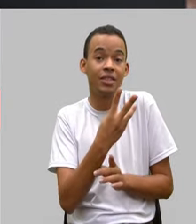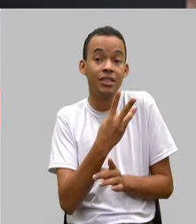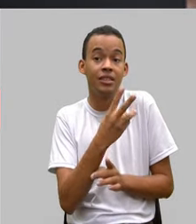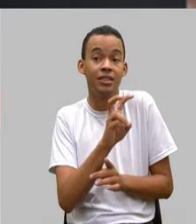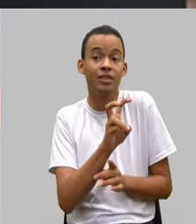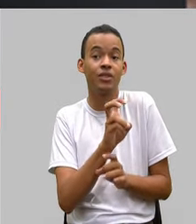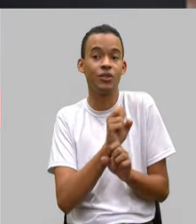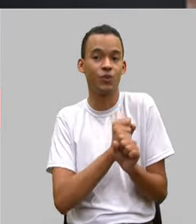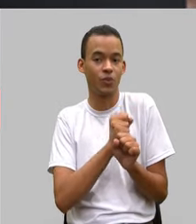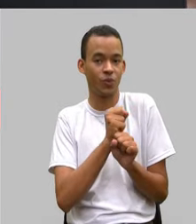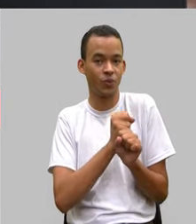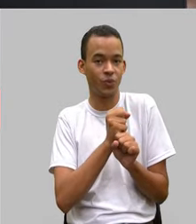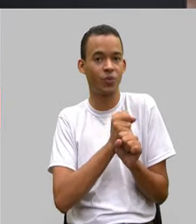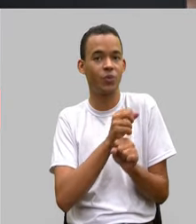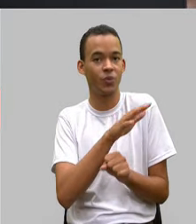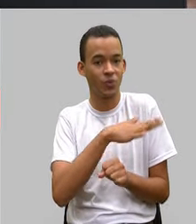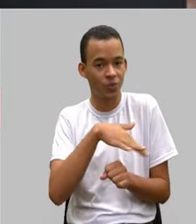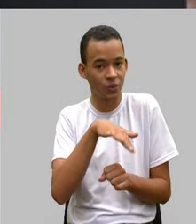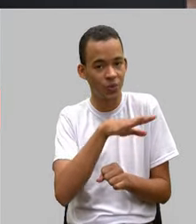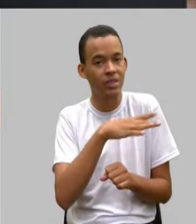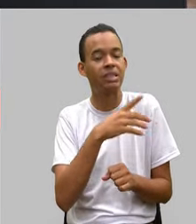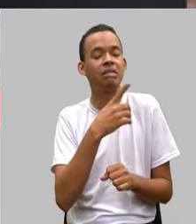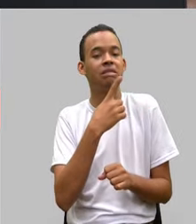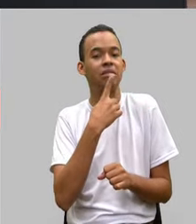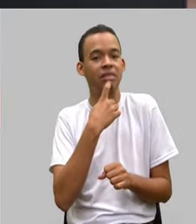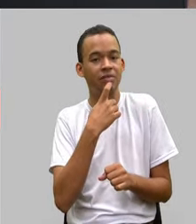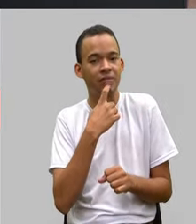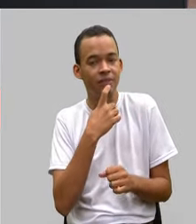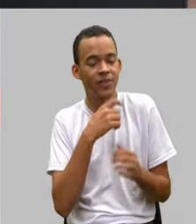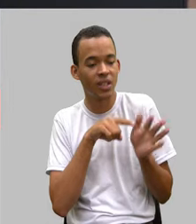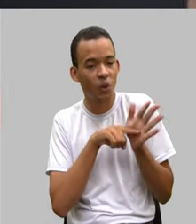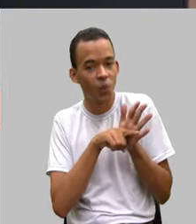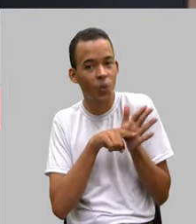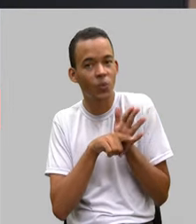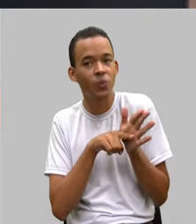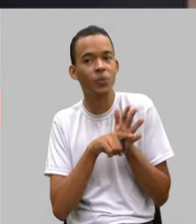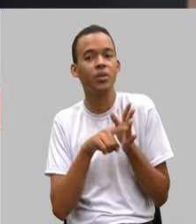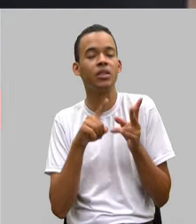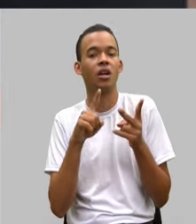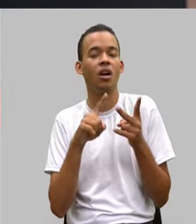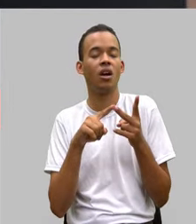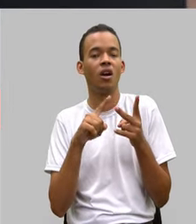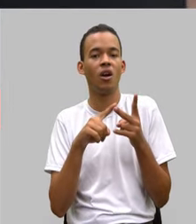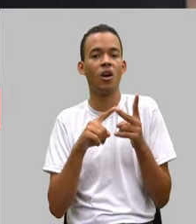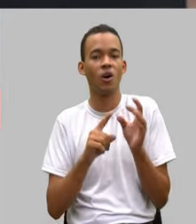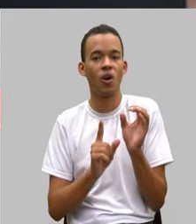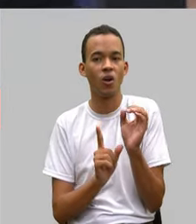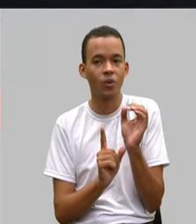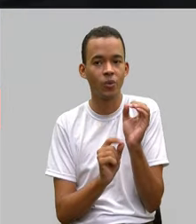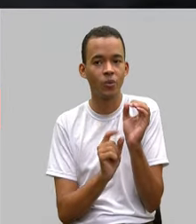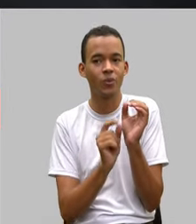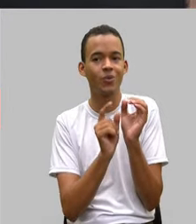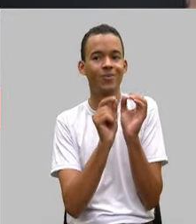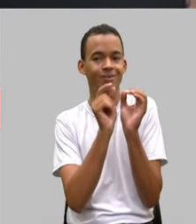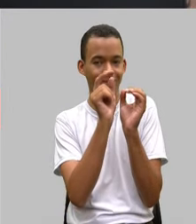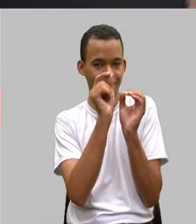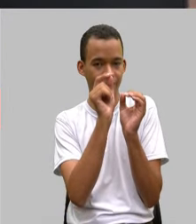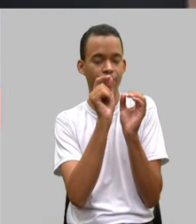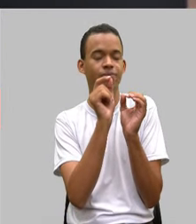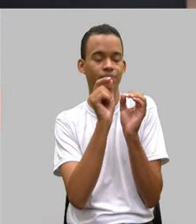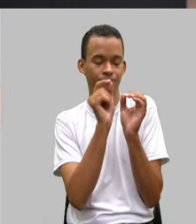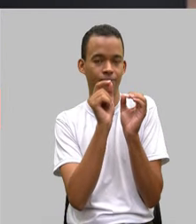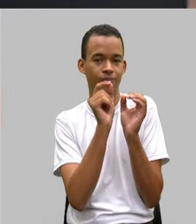Hematologia com doenças oncológicas e foi após a pandemia que eu